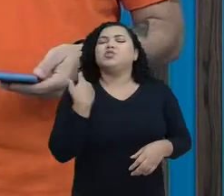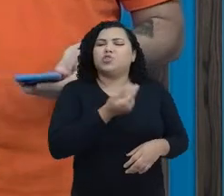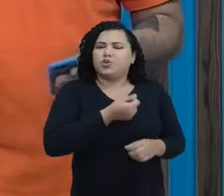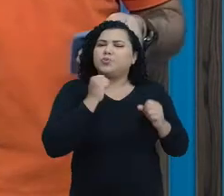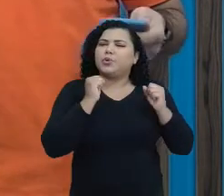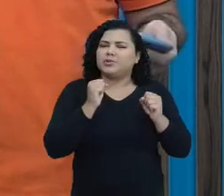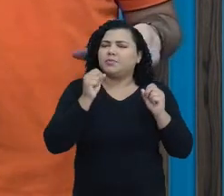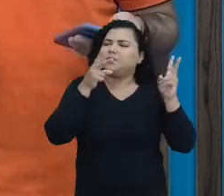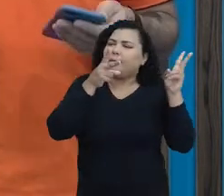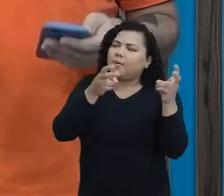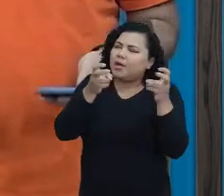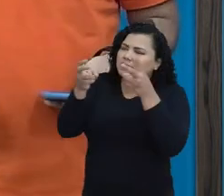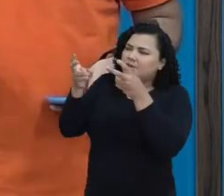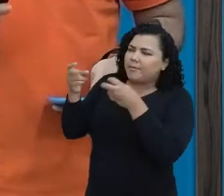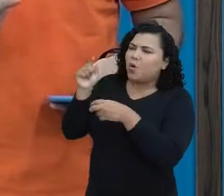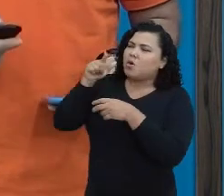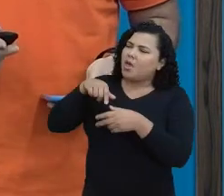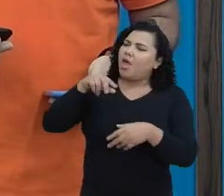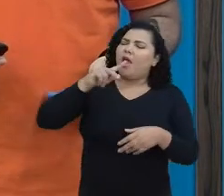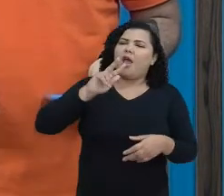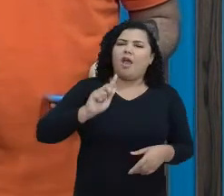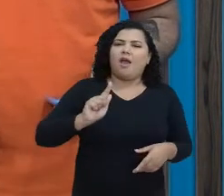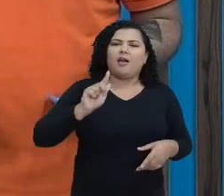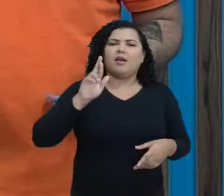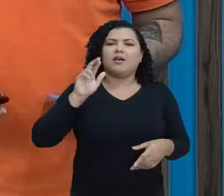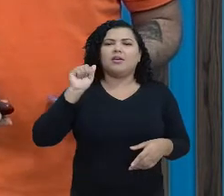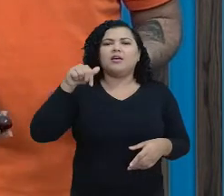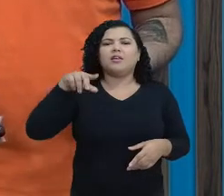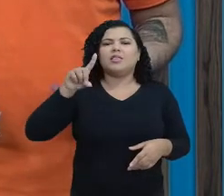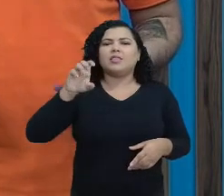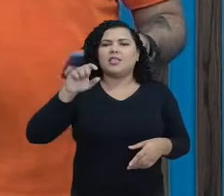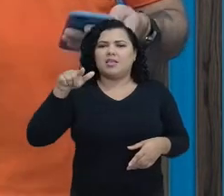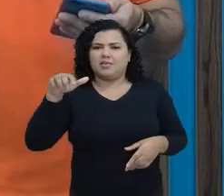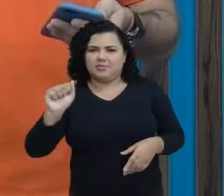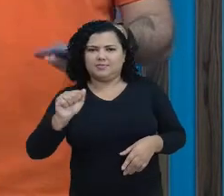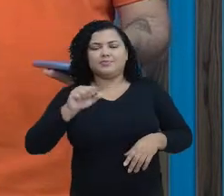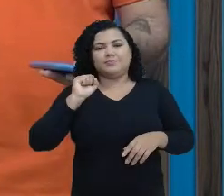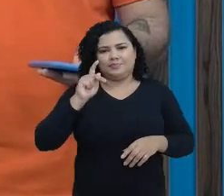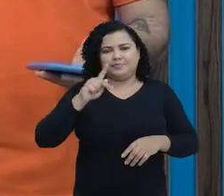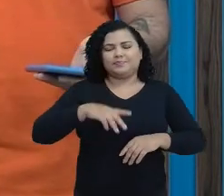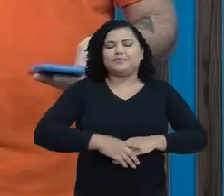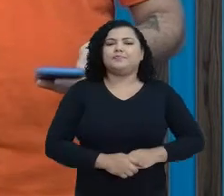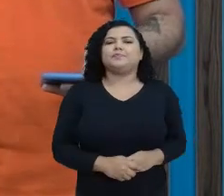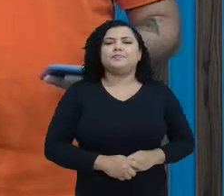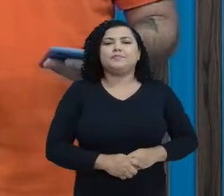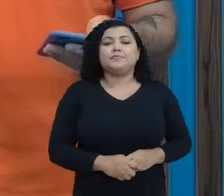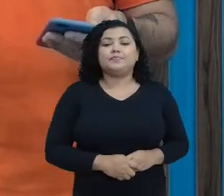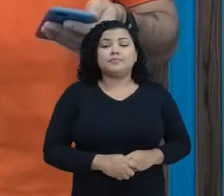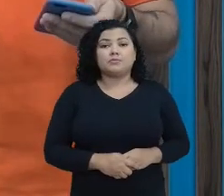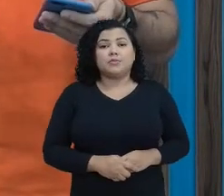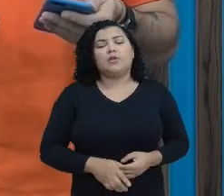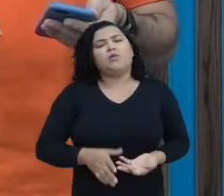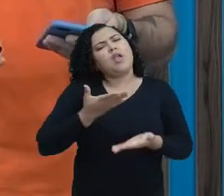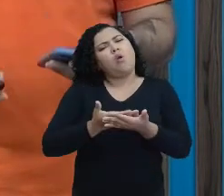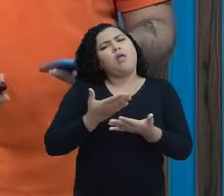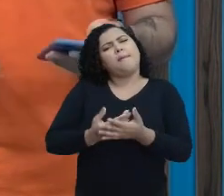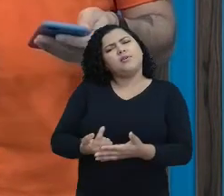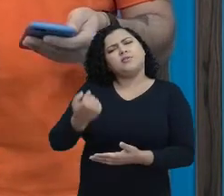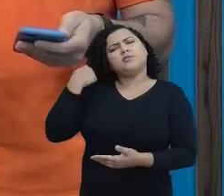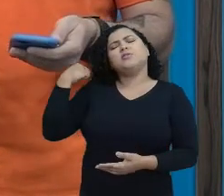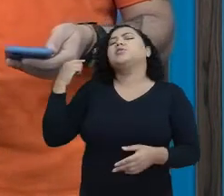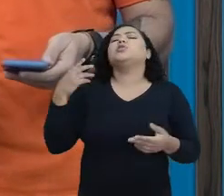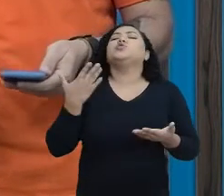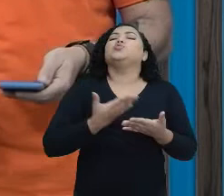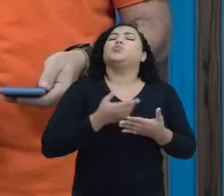gente pode simbolizar como grandezas, tá certo? Então vamos lá. Na aula passada, a gente falou mais de razão